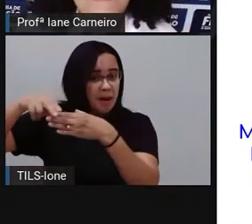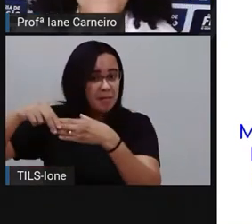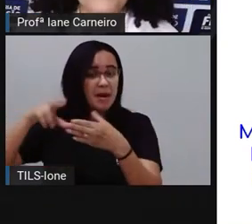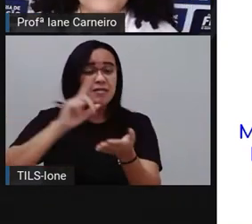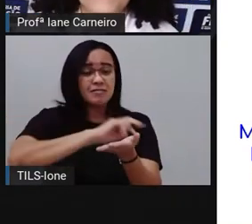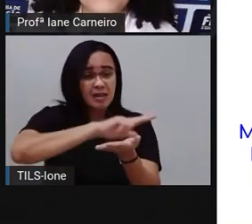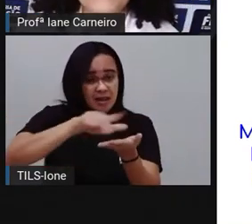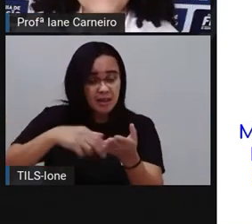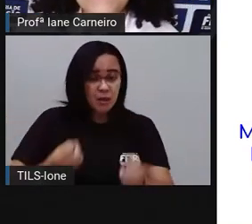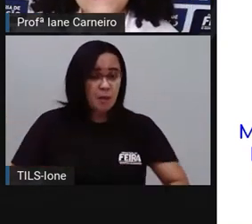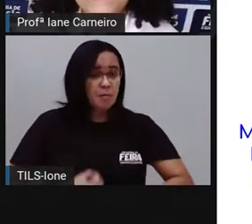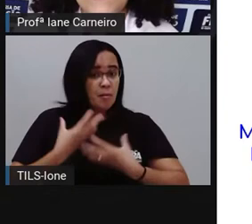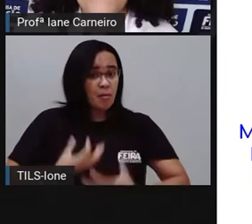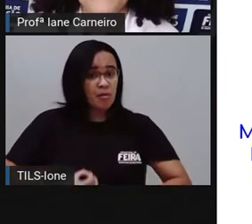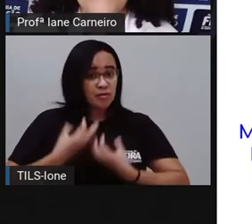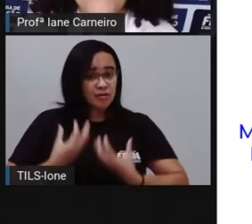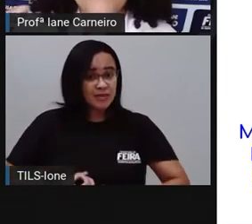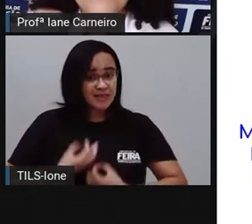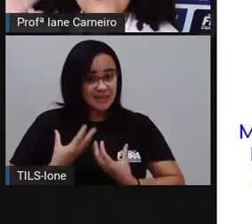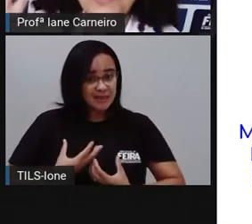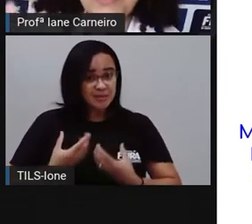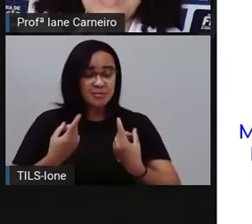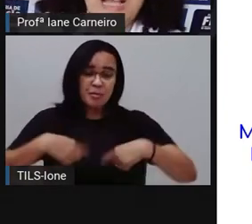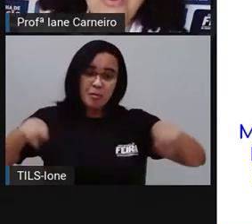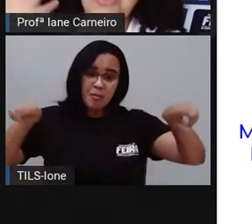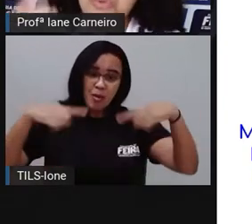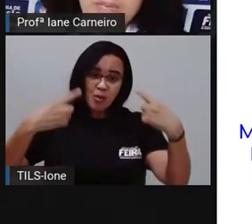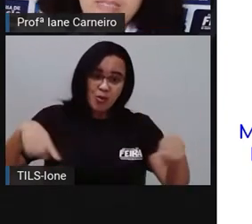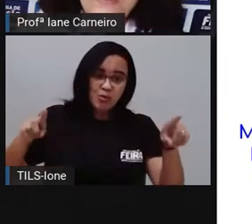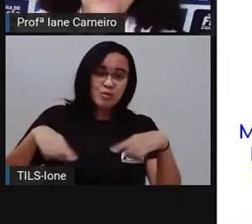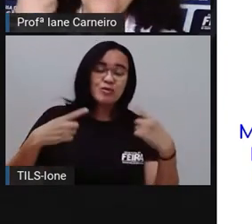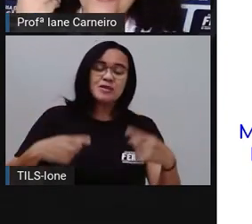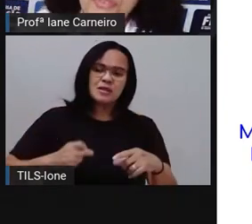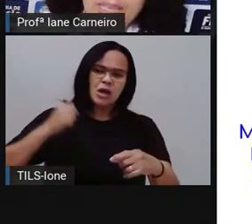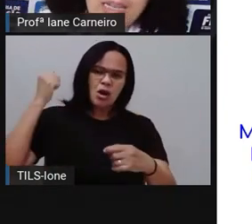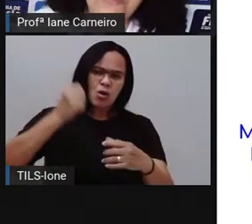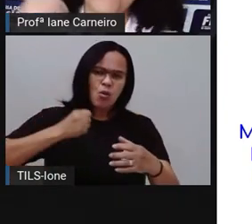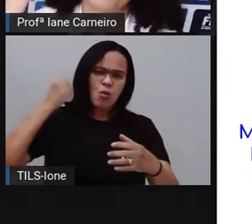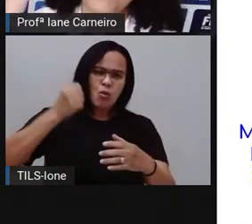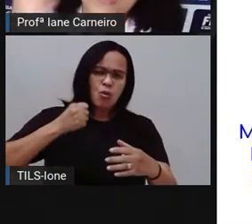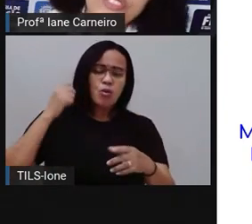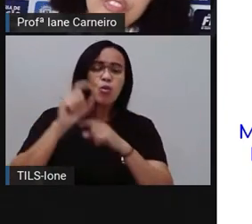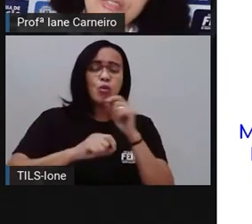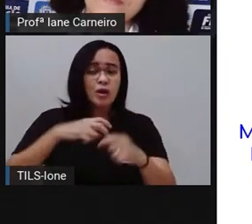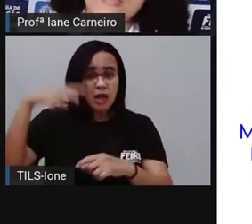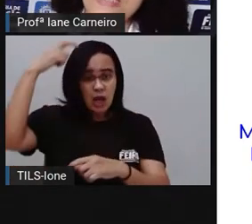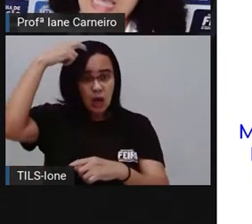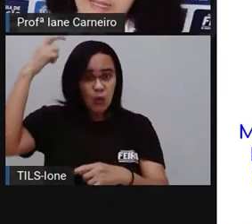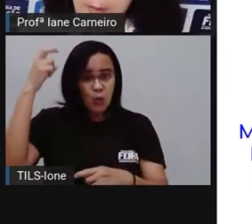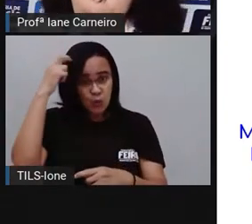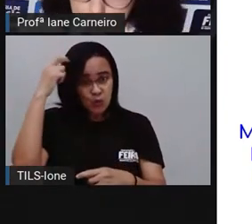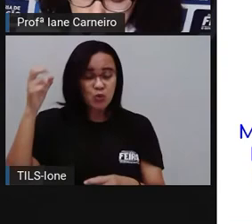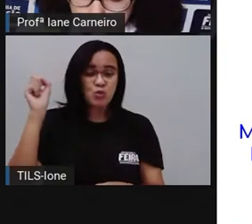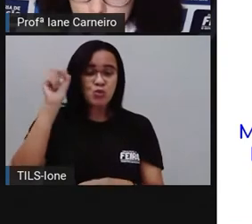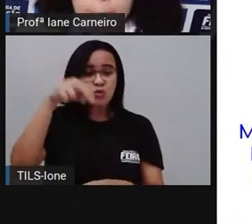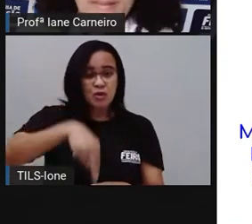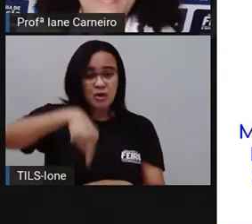músicas, né? E também defende muito, né, a cultura do povo de Feira, do povo nordestino, certo?